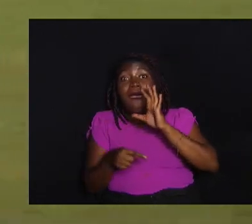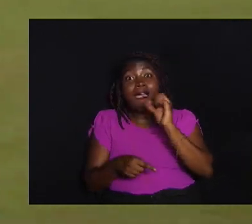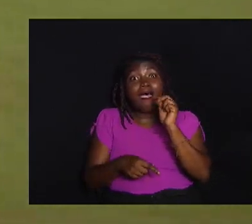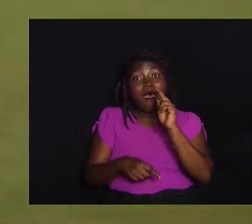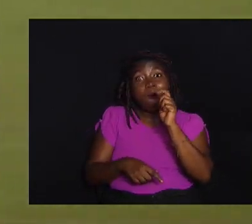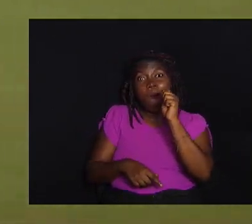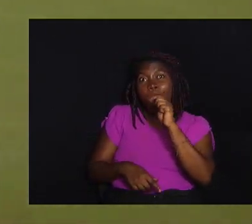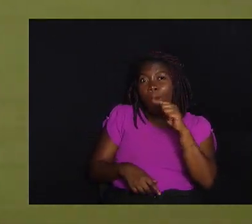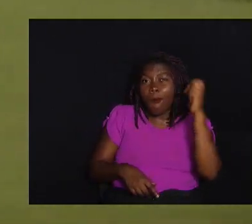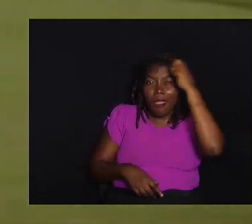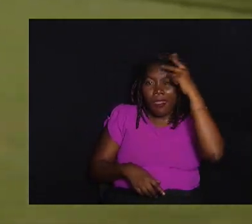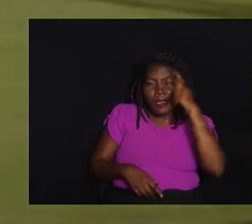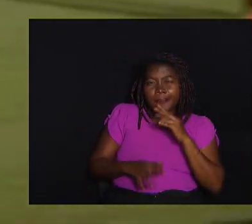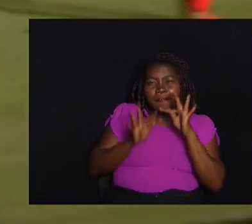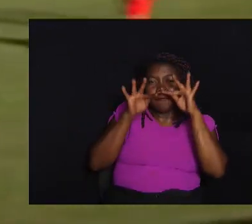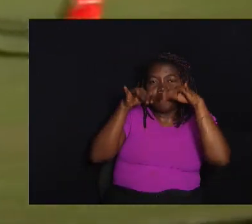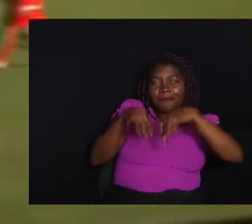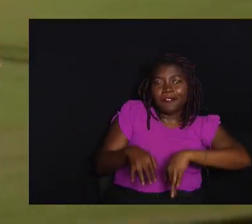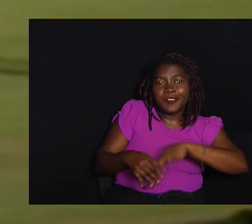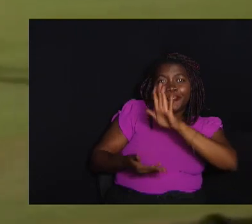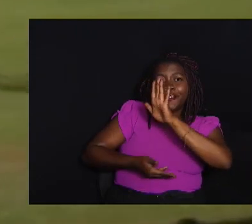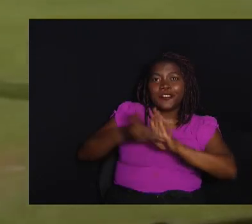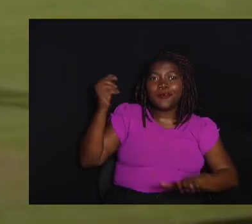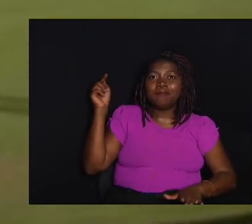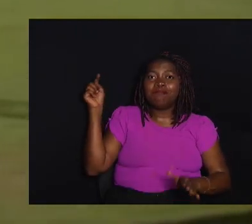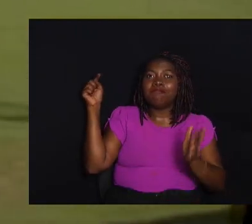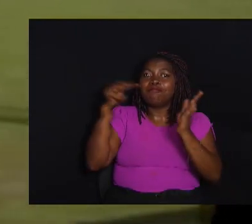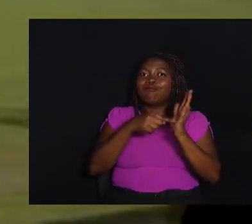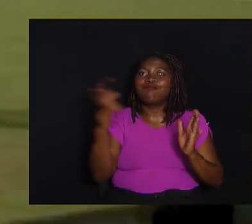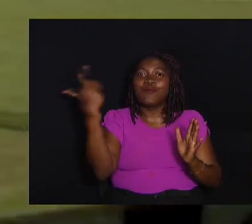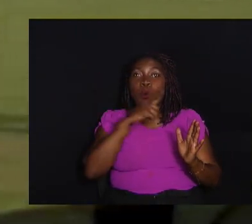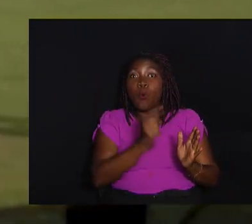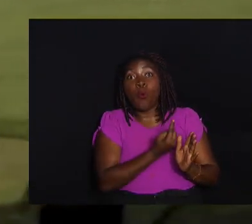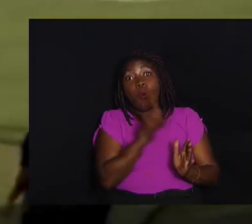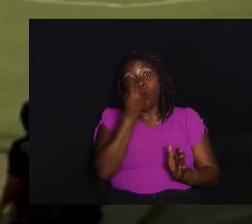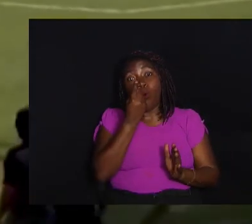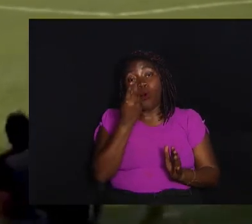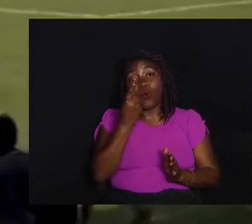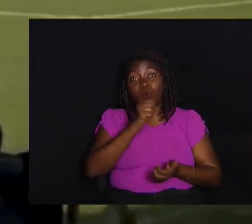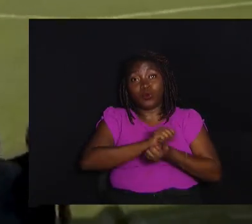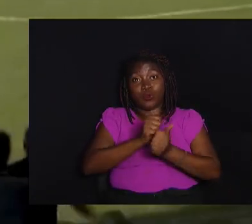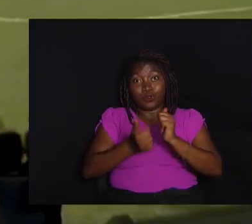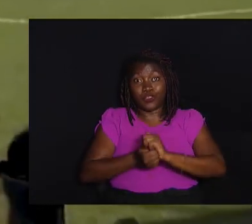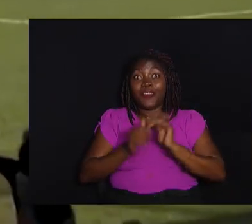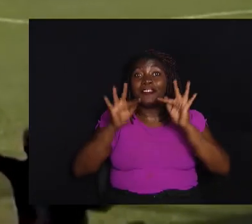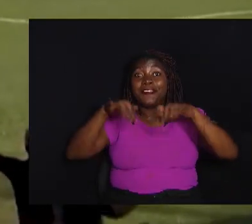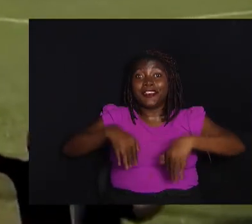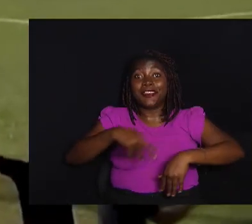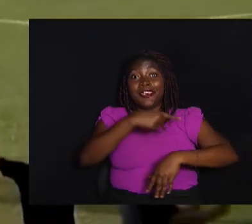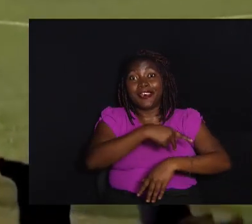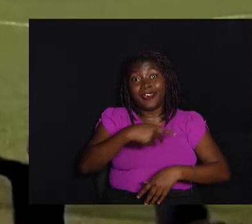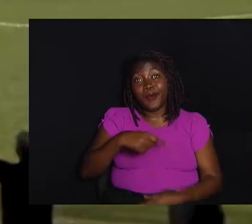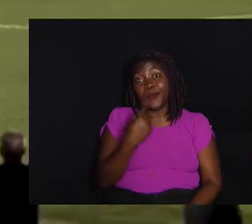esperto, finalizou tirando do goleiro para marcar o único gol do jogo. Final, Ponte Preta 1, Vila